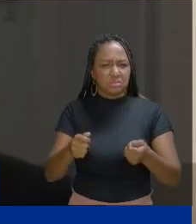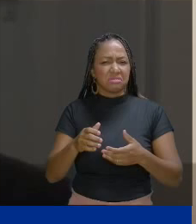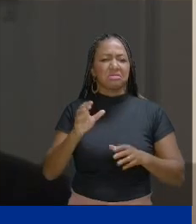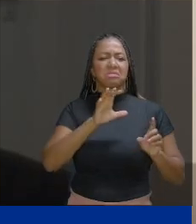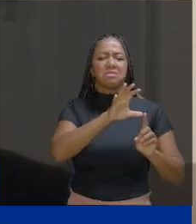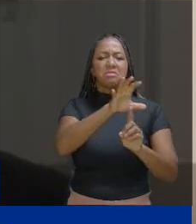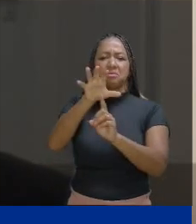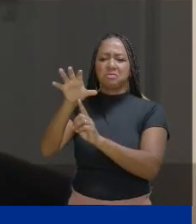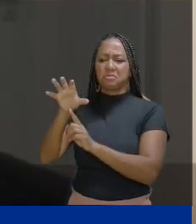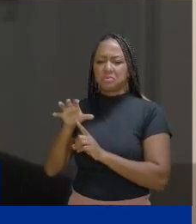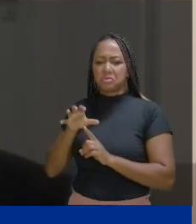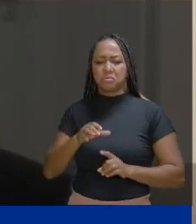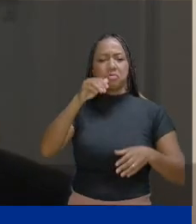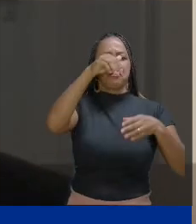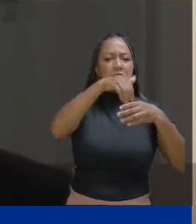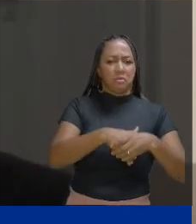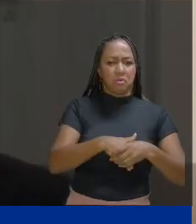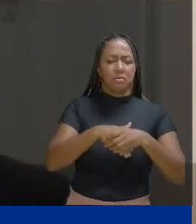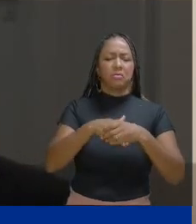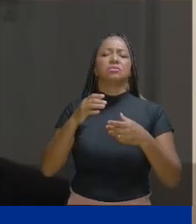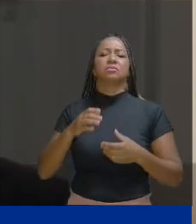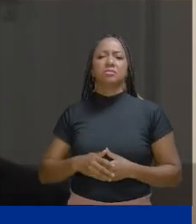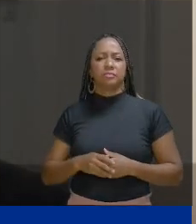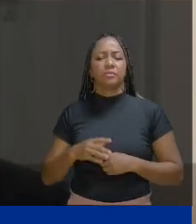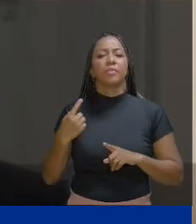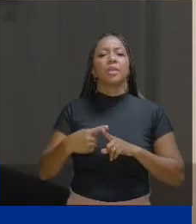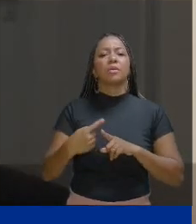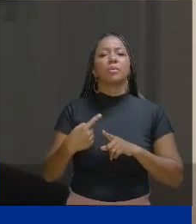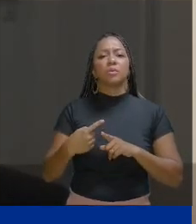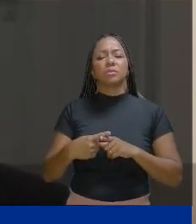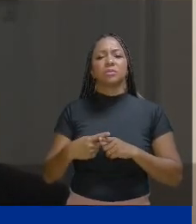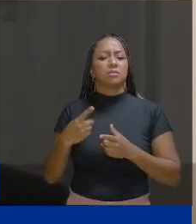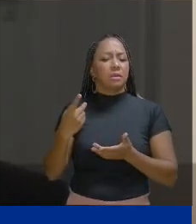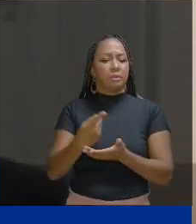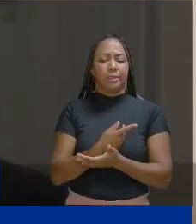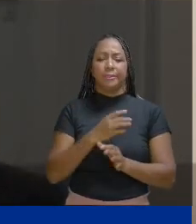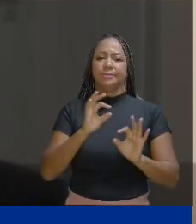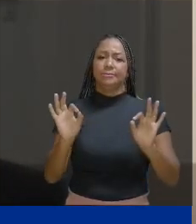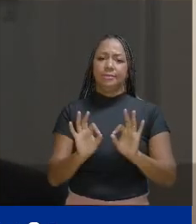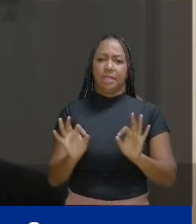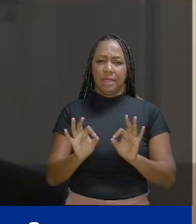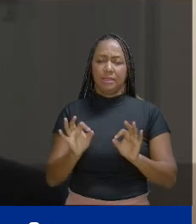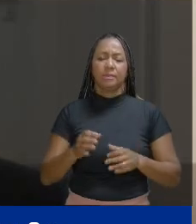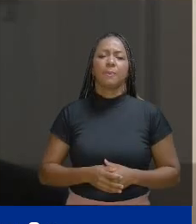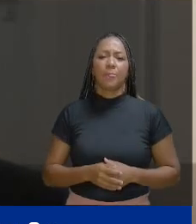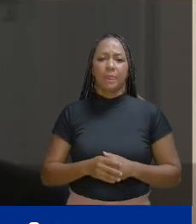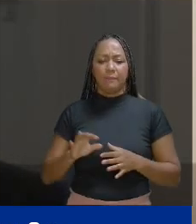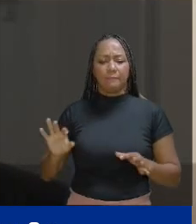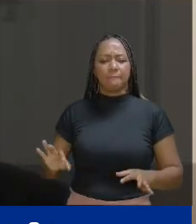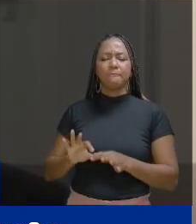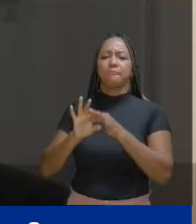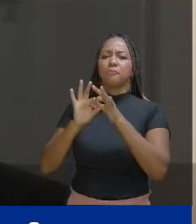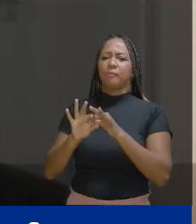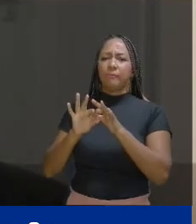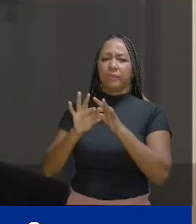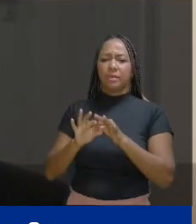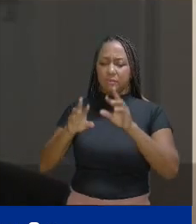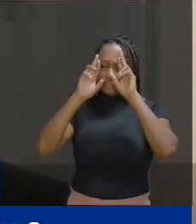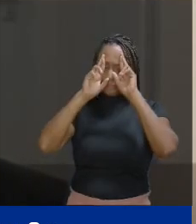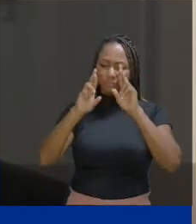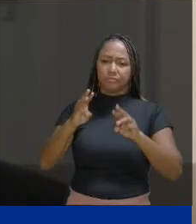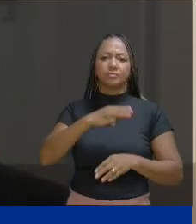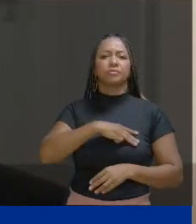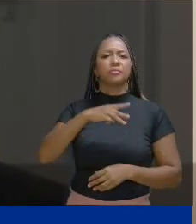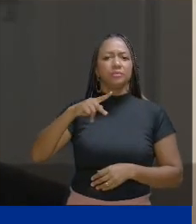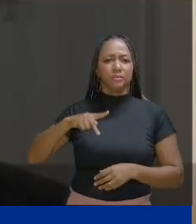captação ilícita de sufrágio ou de abuso de poder, que no caso não aconteceu. Essa vinculação também, com todo respeito